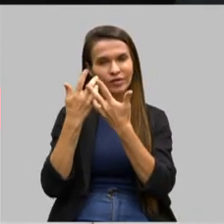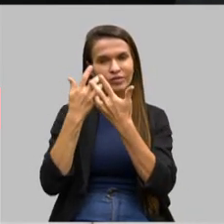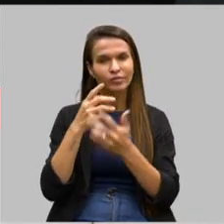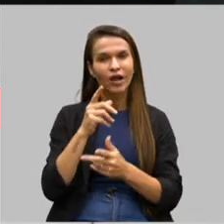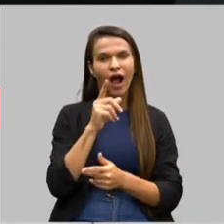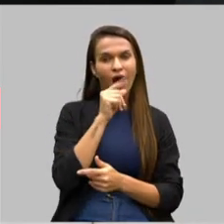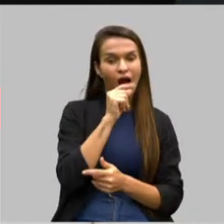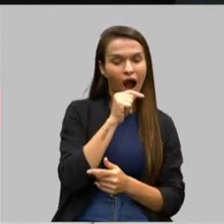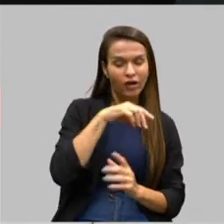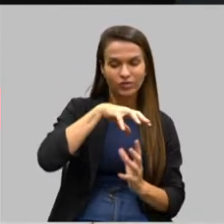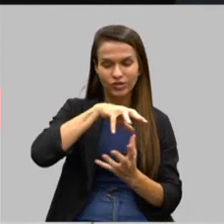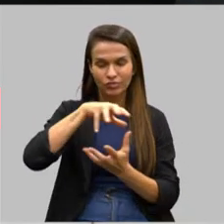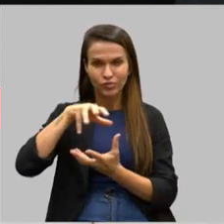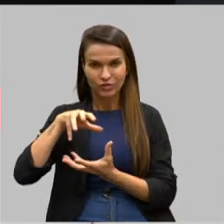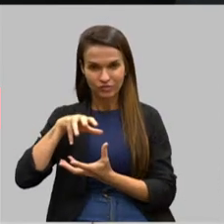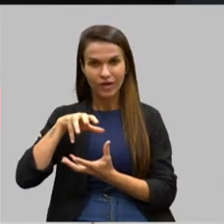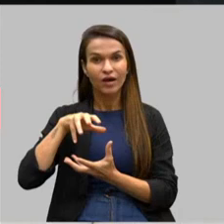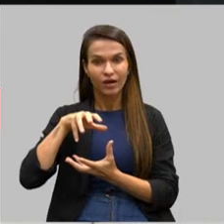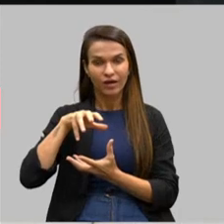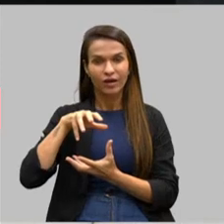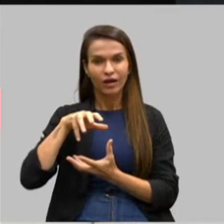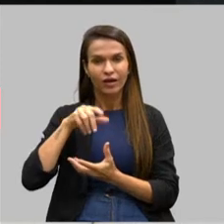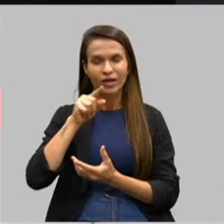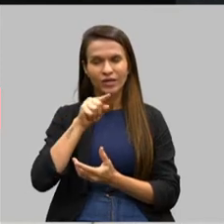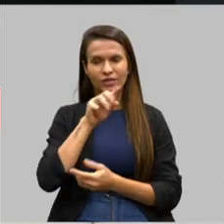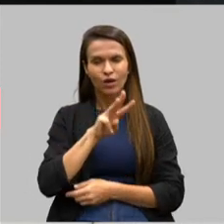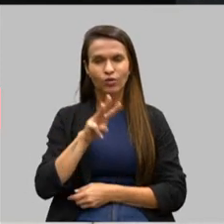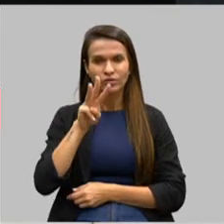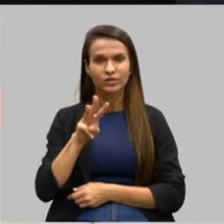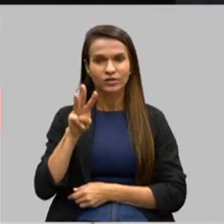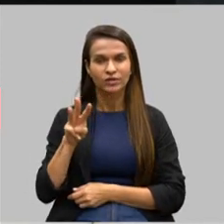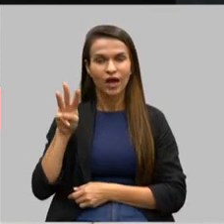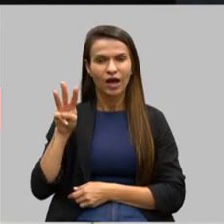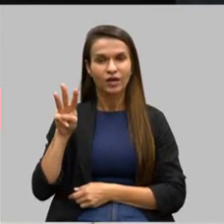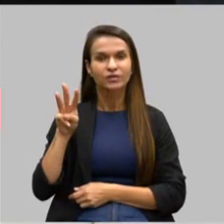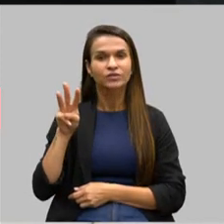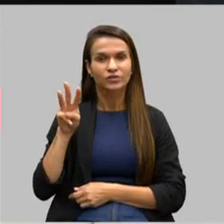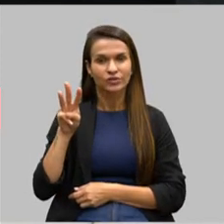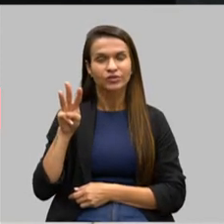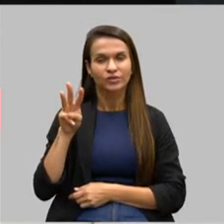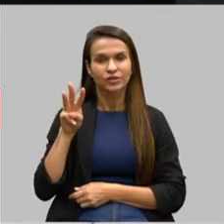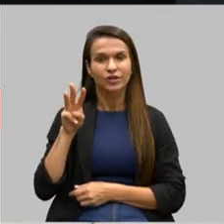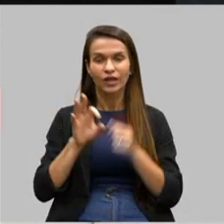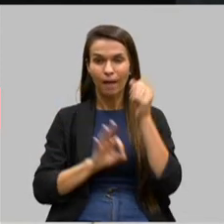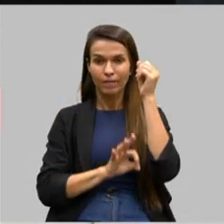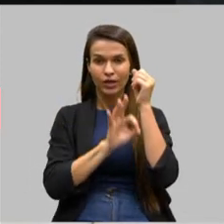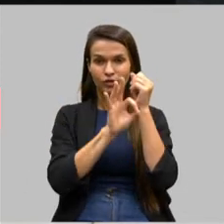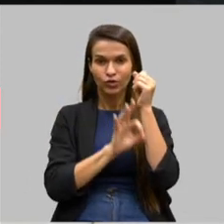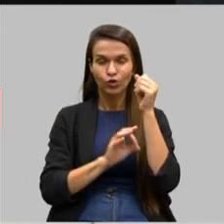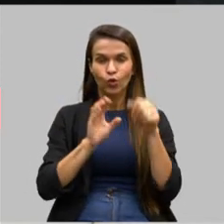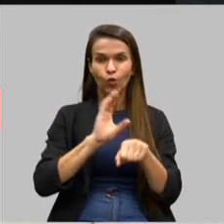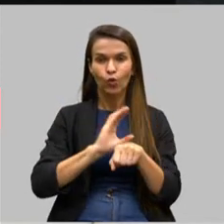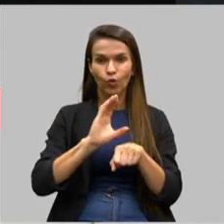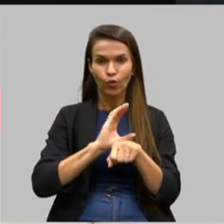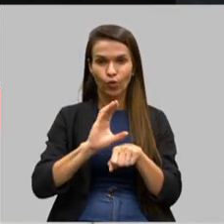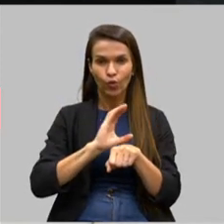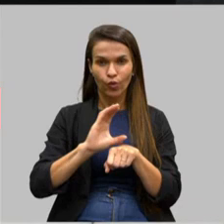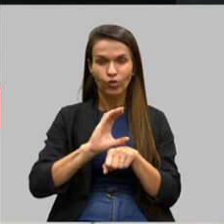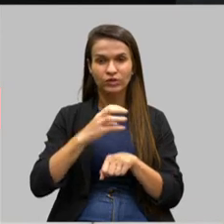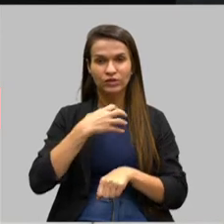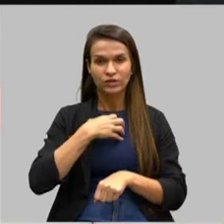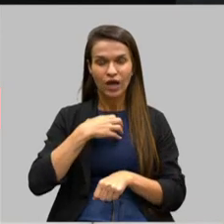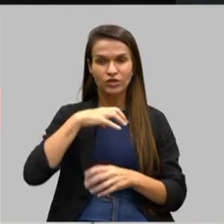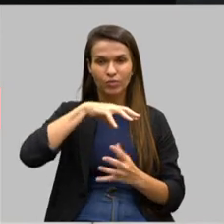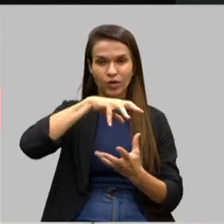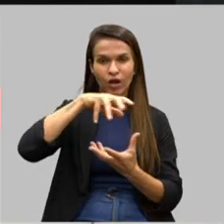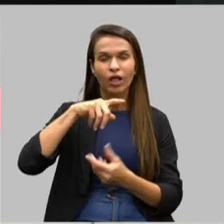atmosfera. Este é o site da meteorologia, do curso de Ciências Atmosféricas, onde